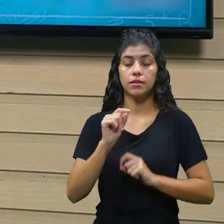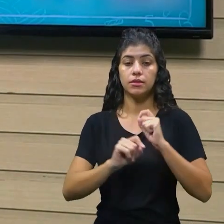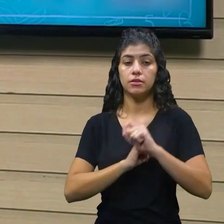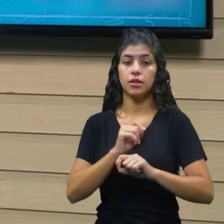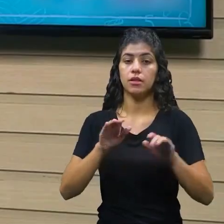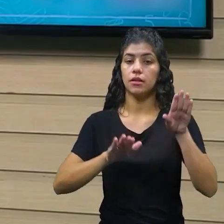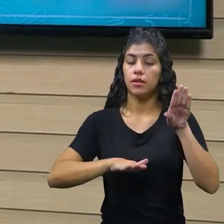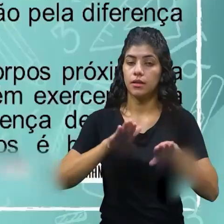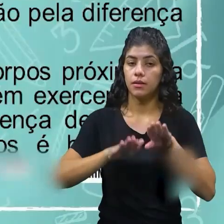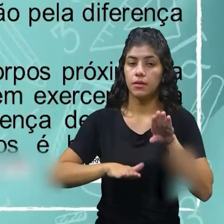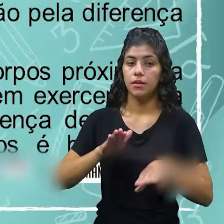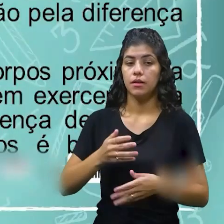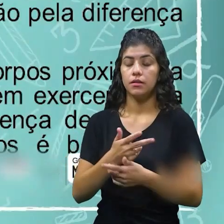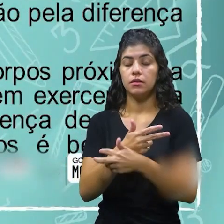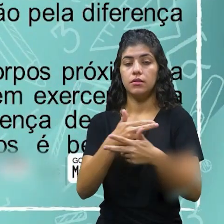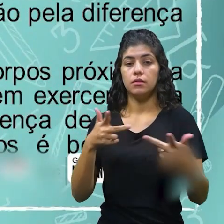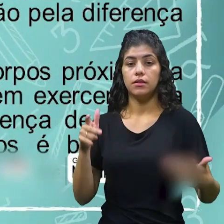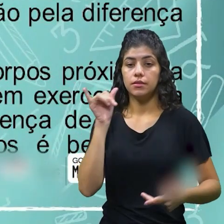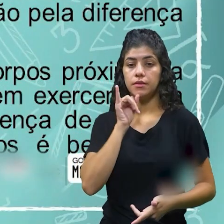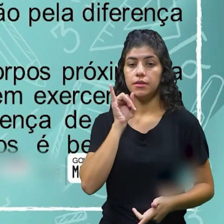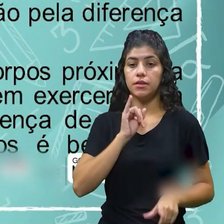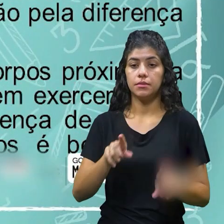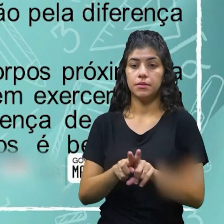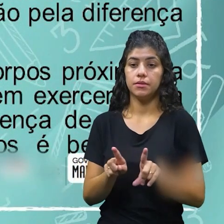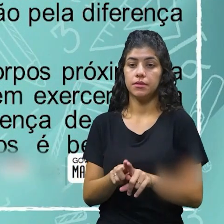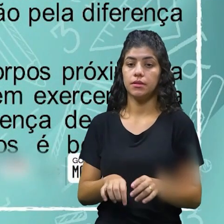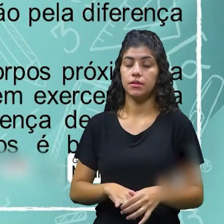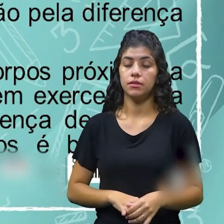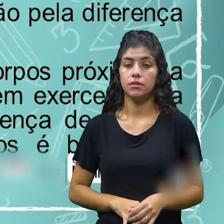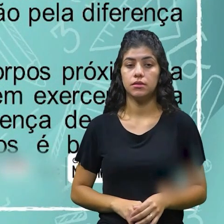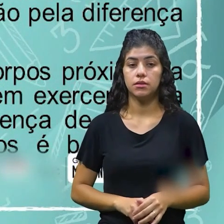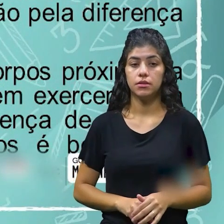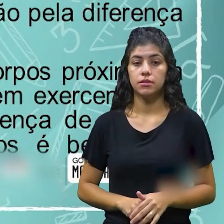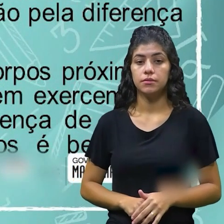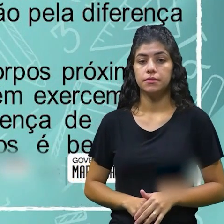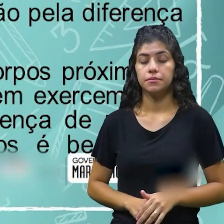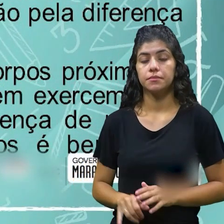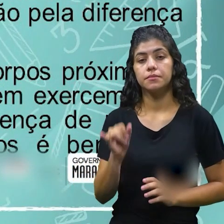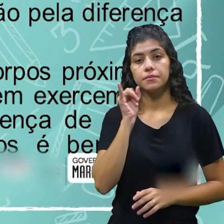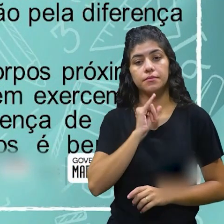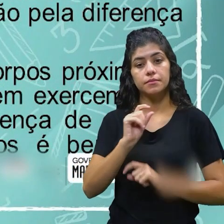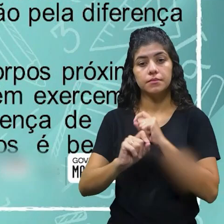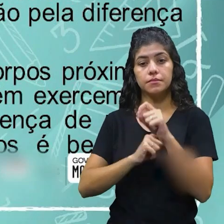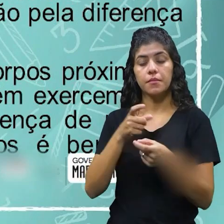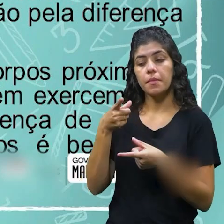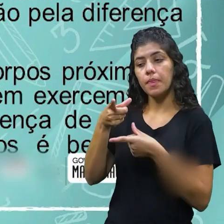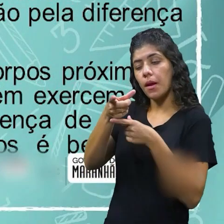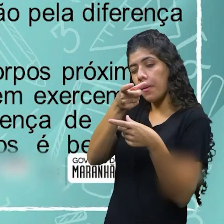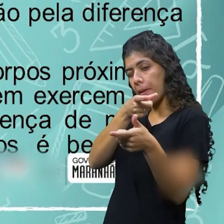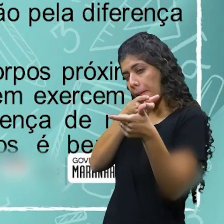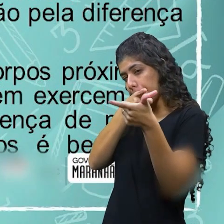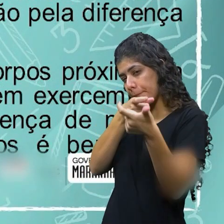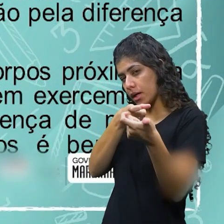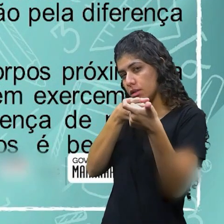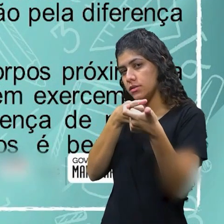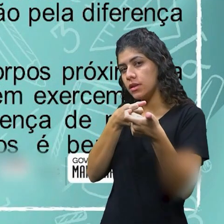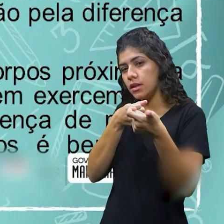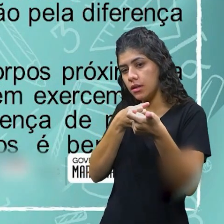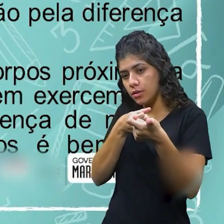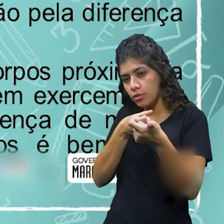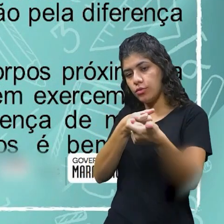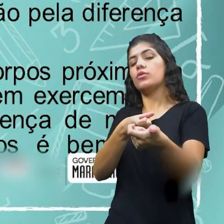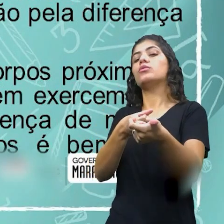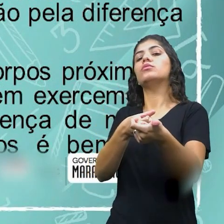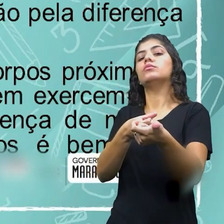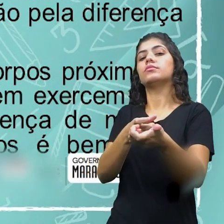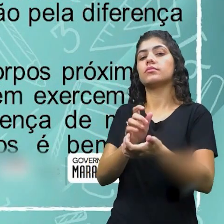tendem a se equilibrar. Vários exemplos aqui a gente tem, além desse falado. Por exemplo, ao disparar um tiro, o atirador é impulsionado em